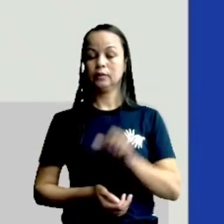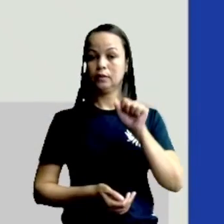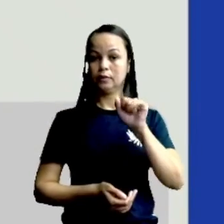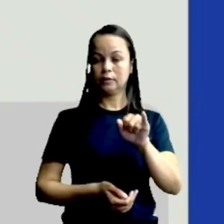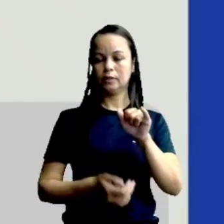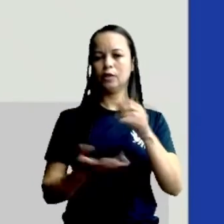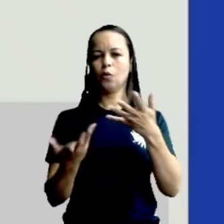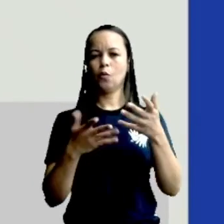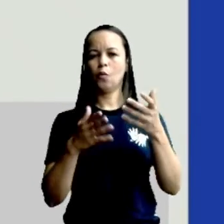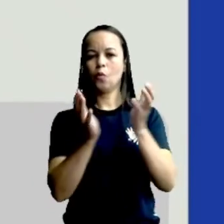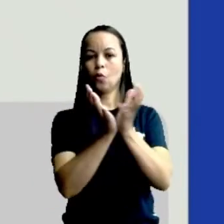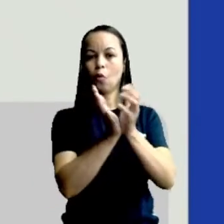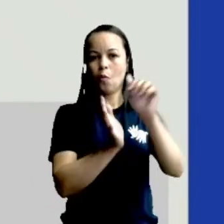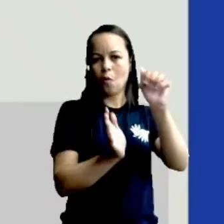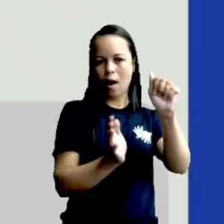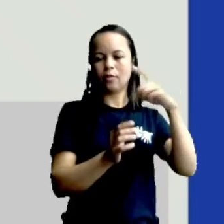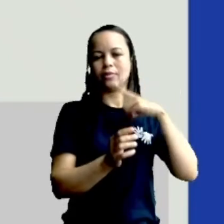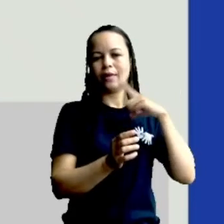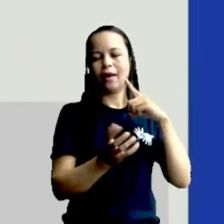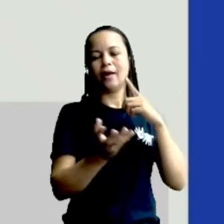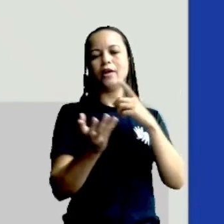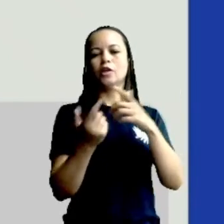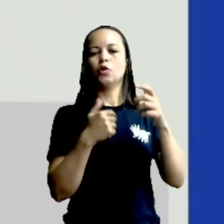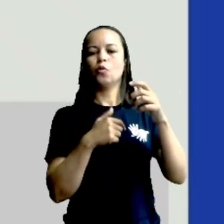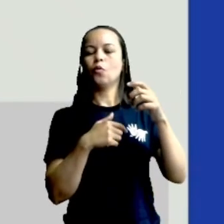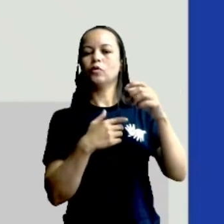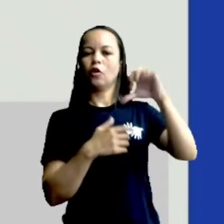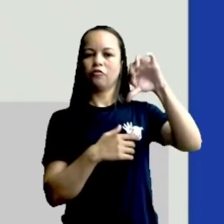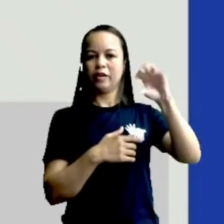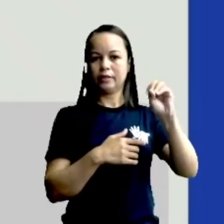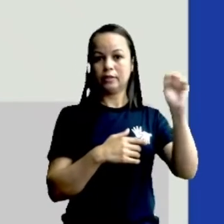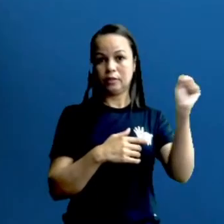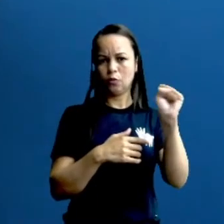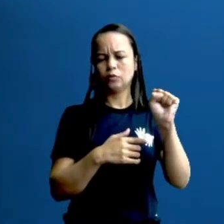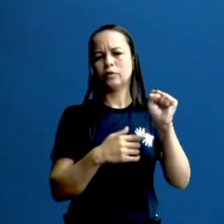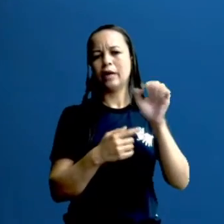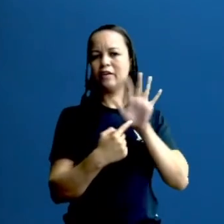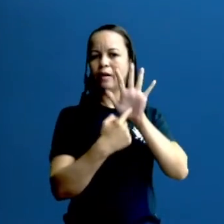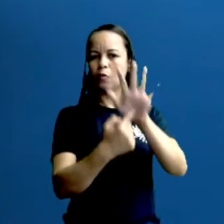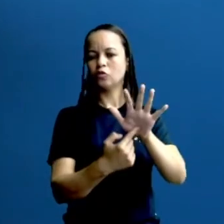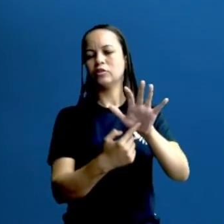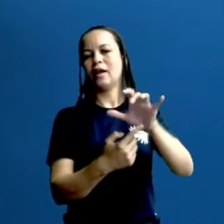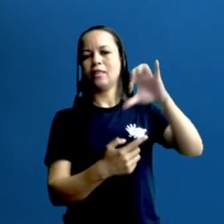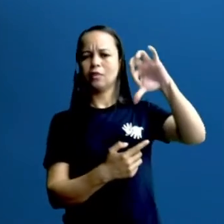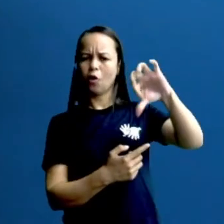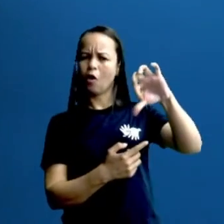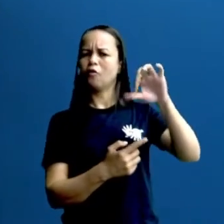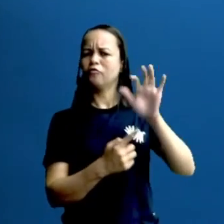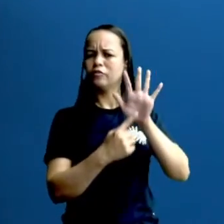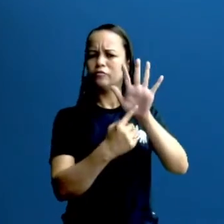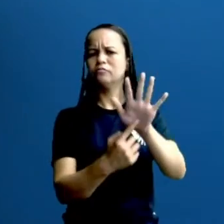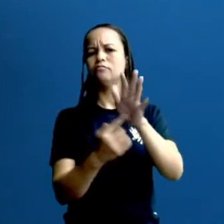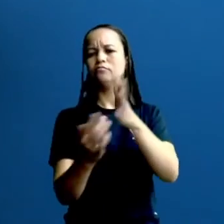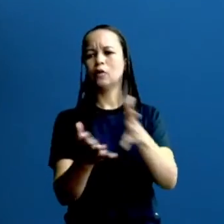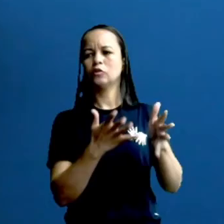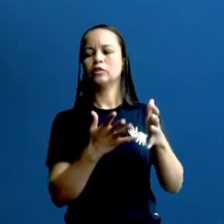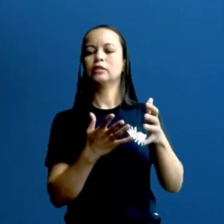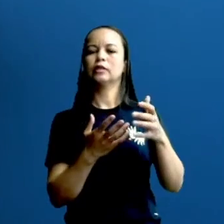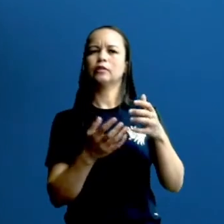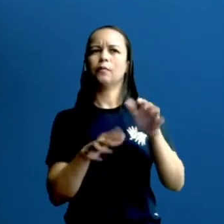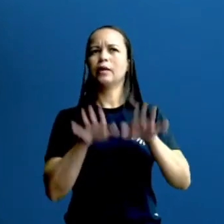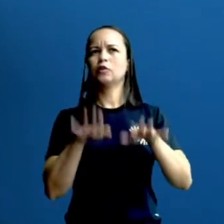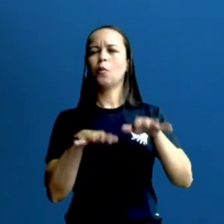se o partido A tem 90 segundos, ele vai aparecer 9 vezes. Porque eu estou dando um exemplo de que cada aparição seja